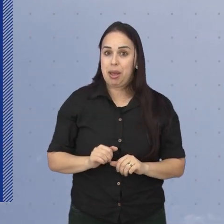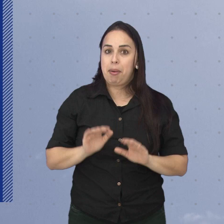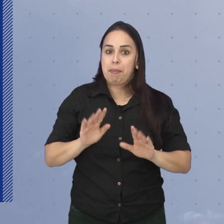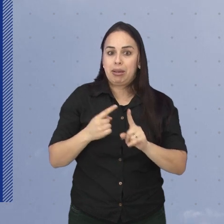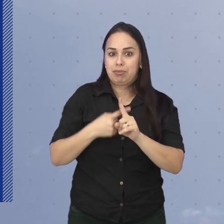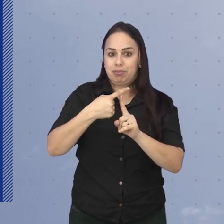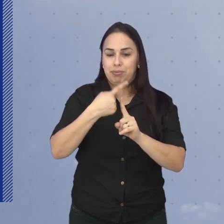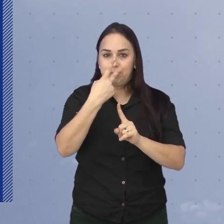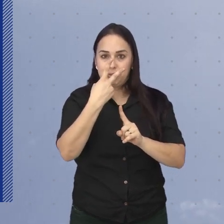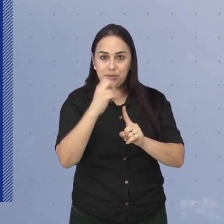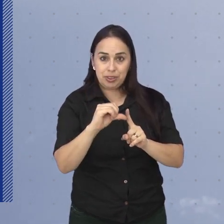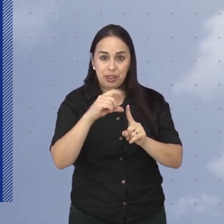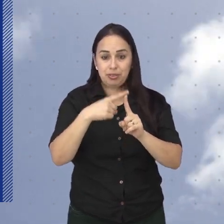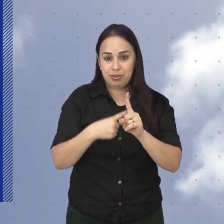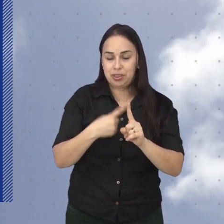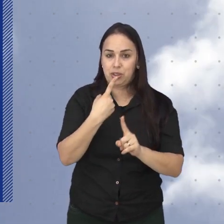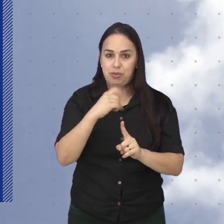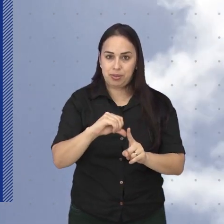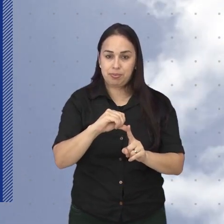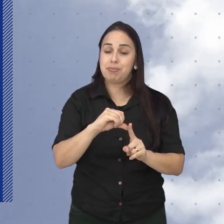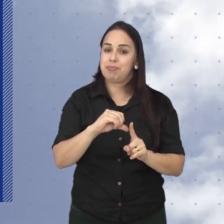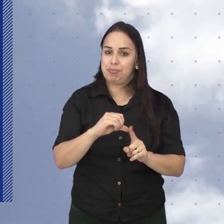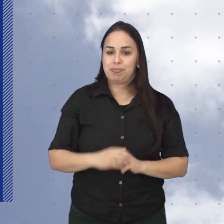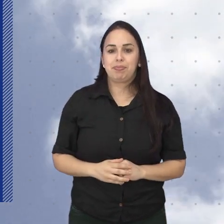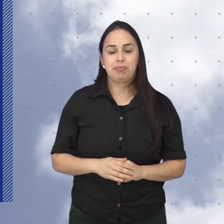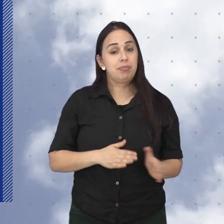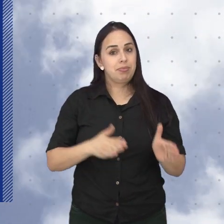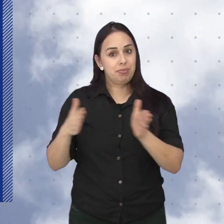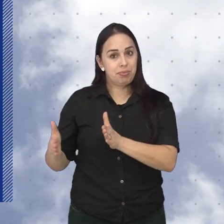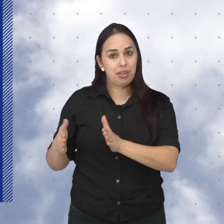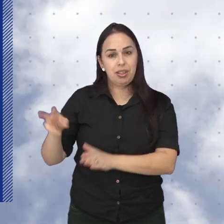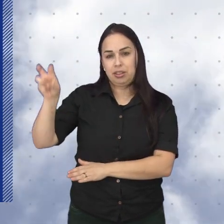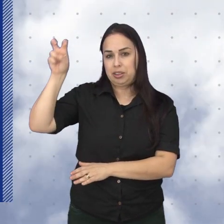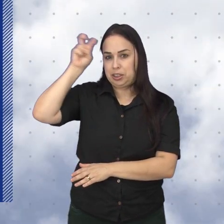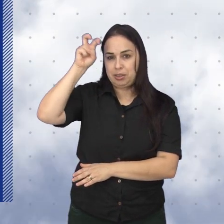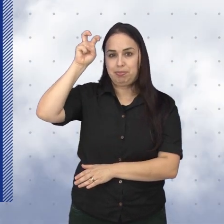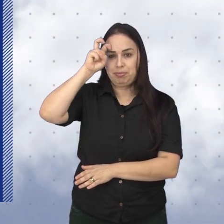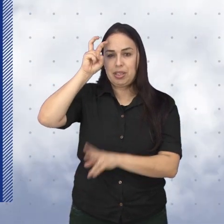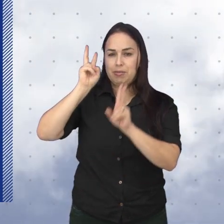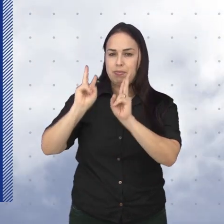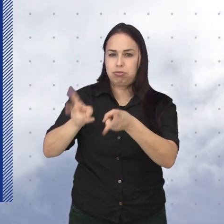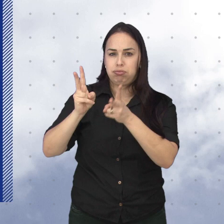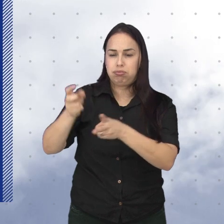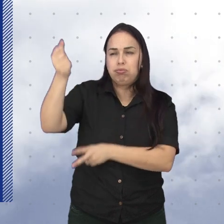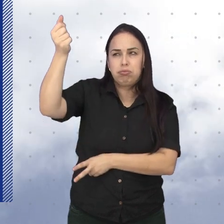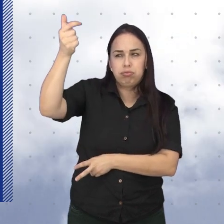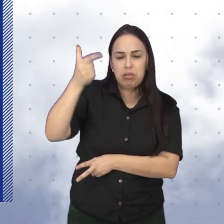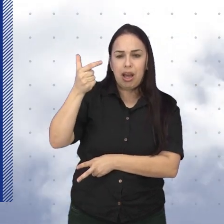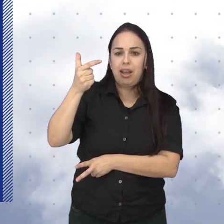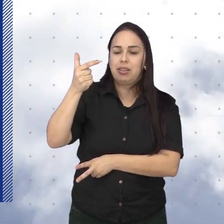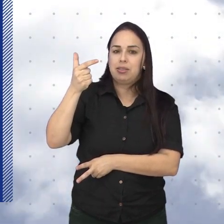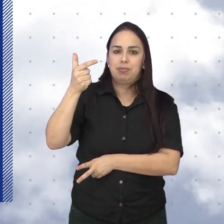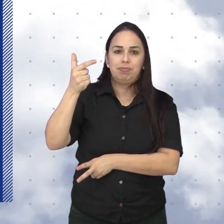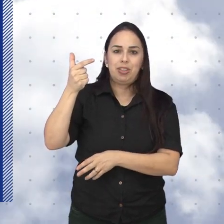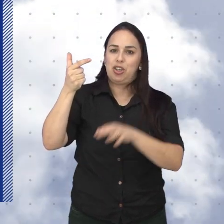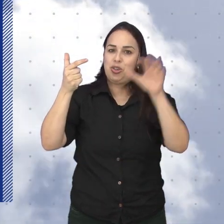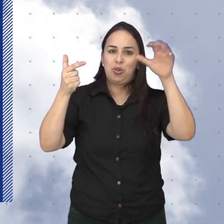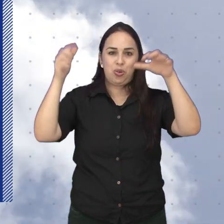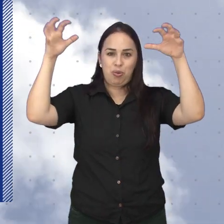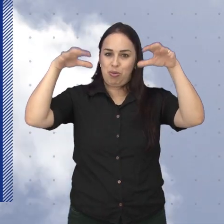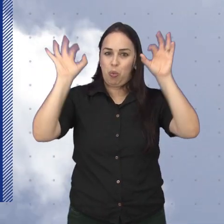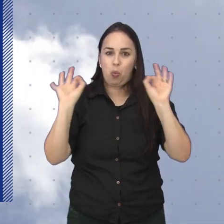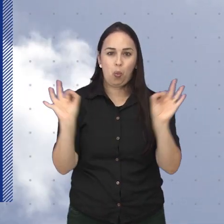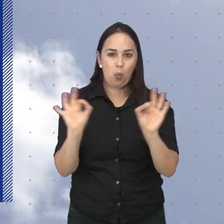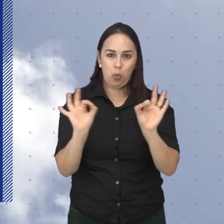até o fim do dia, máxima de 29 e mínima de 19 graus. A quinta-feira também será de sol e não